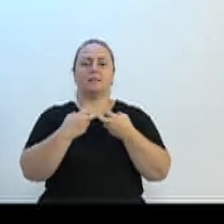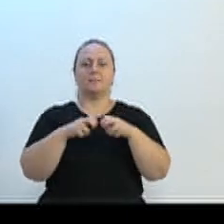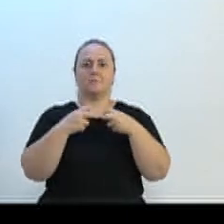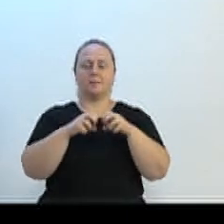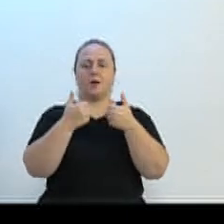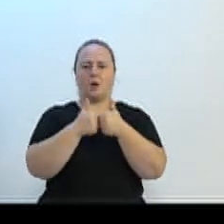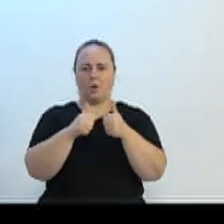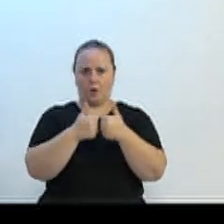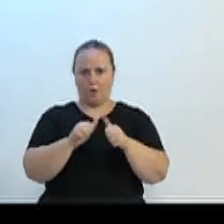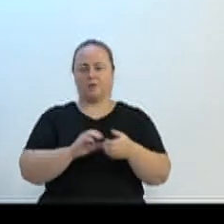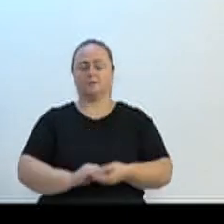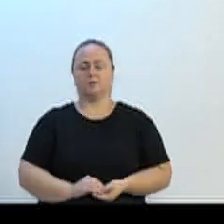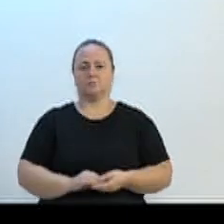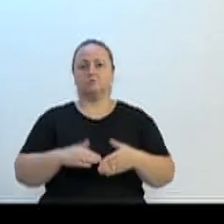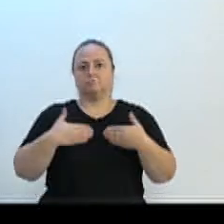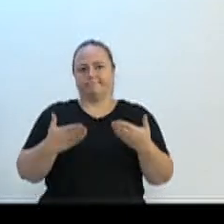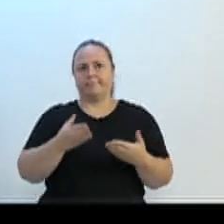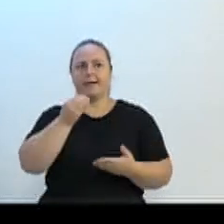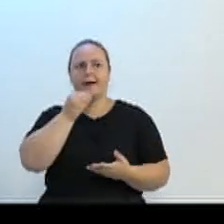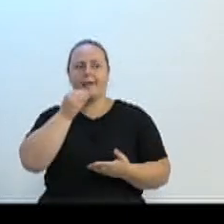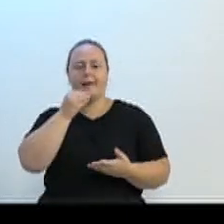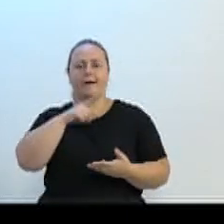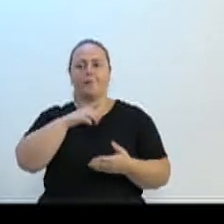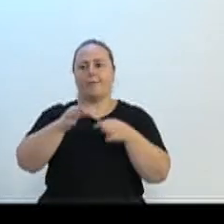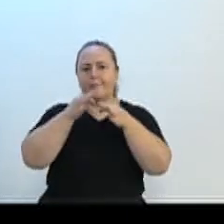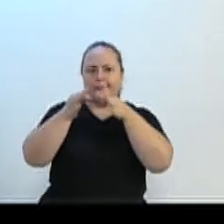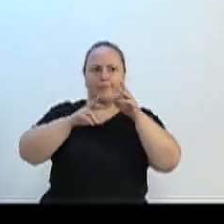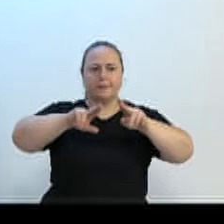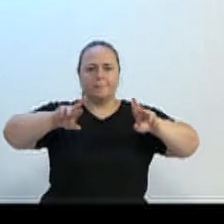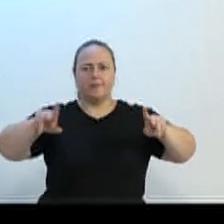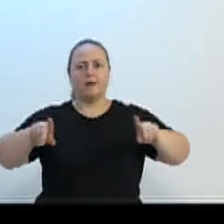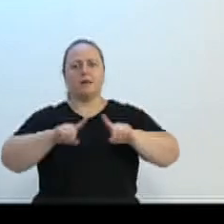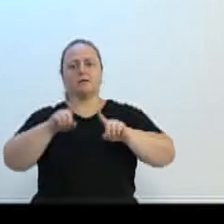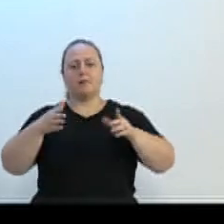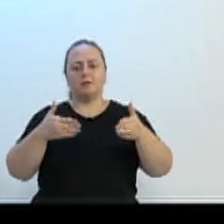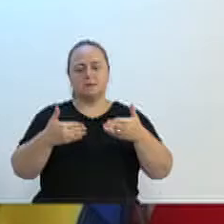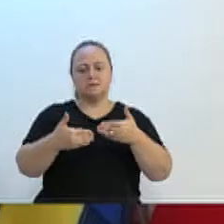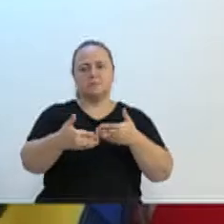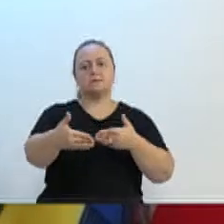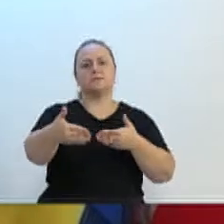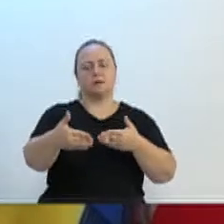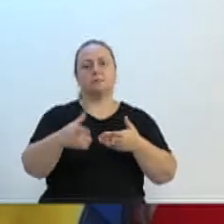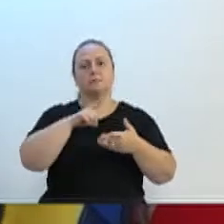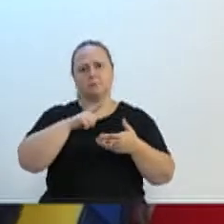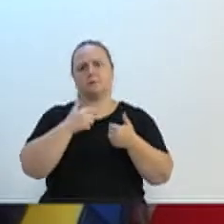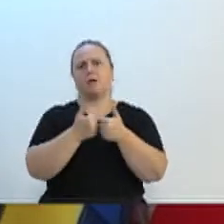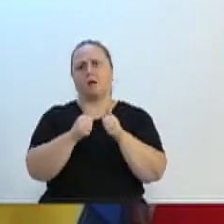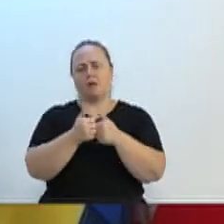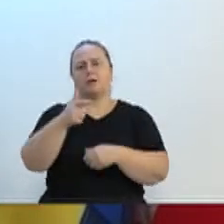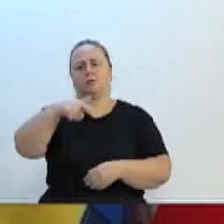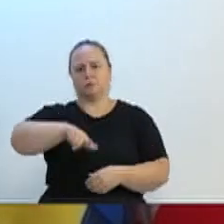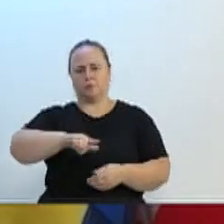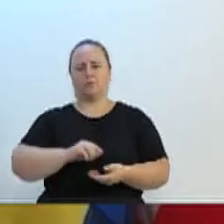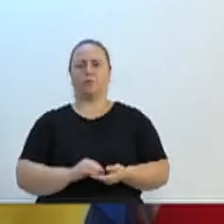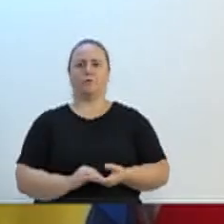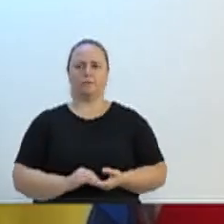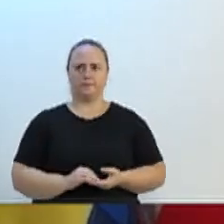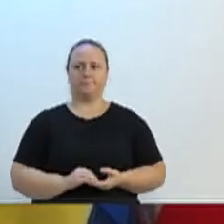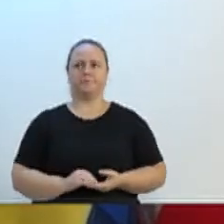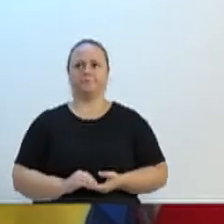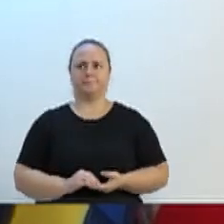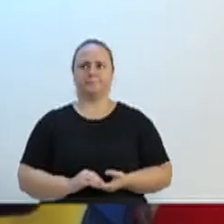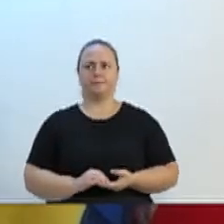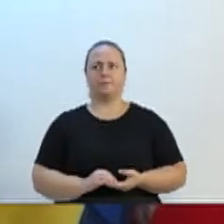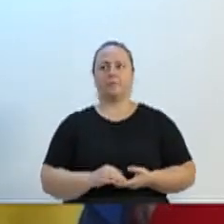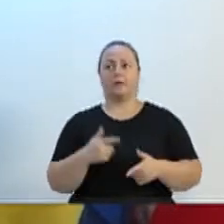posicionamentos, eu acredito que num espaço de tempo vai ter a volta aqui, porque, volto a dizer, é um problema, a gente está